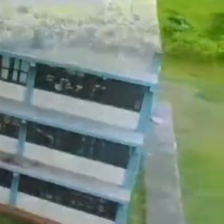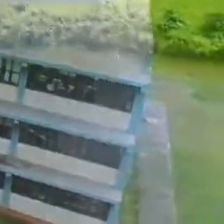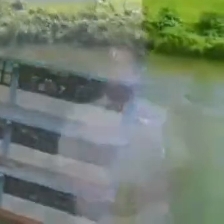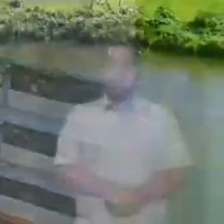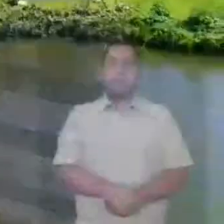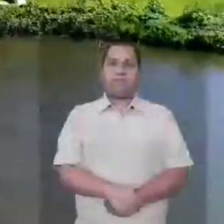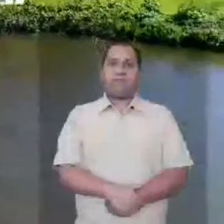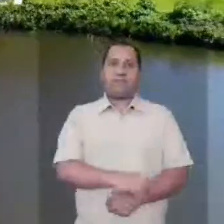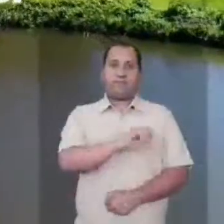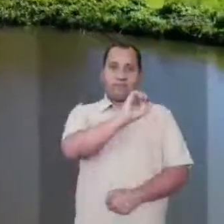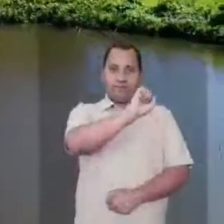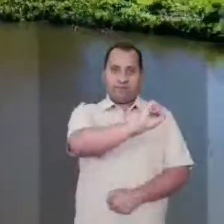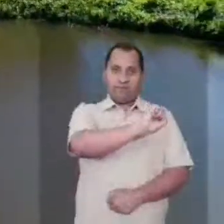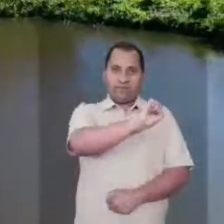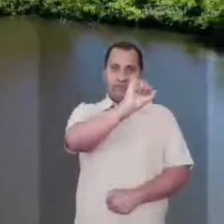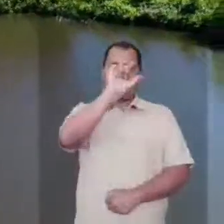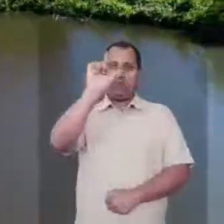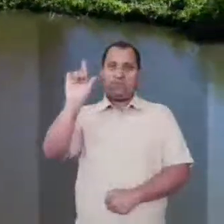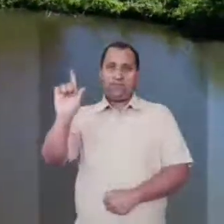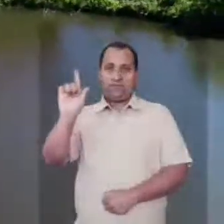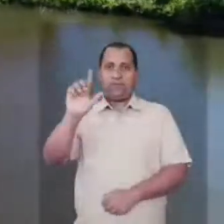São Gabriel